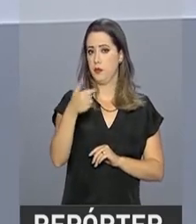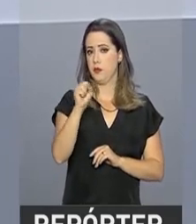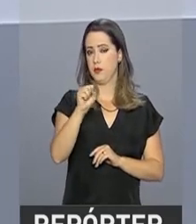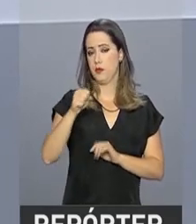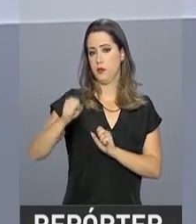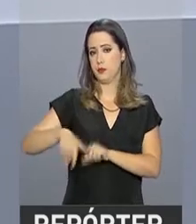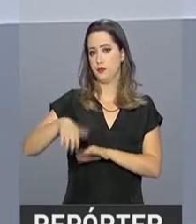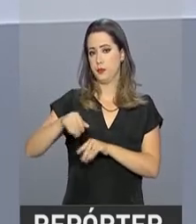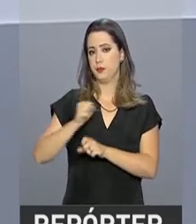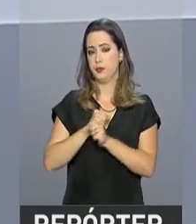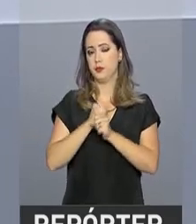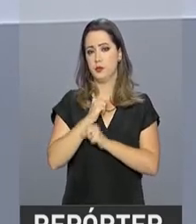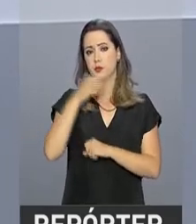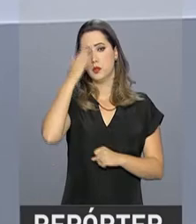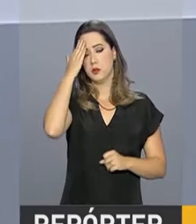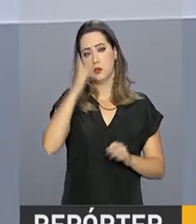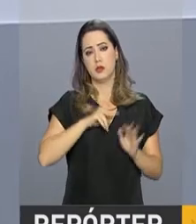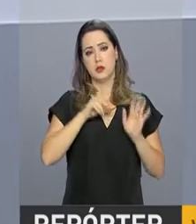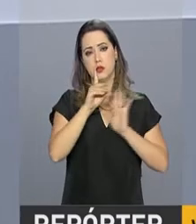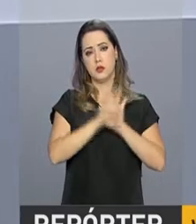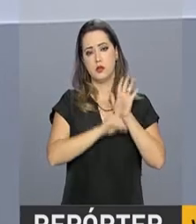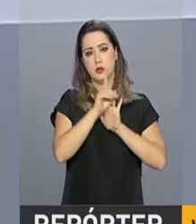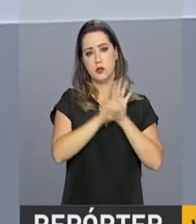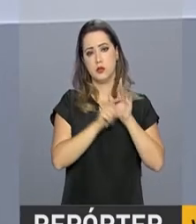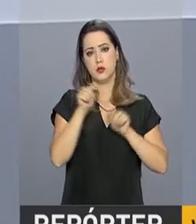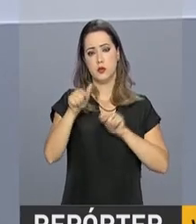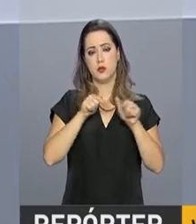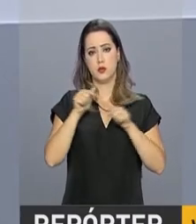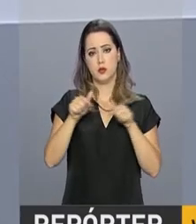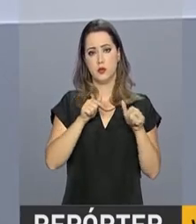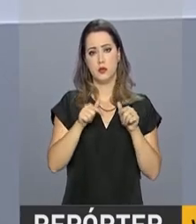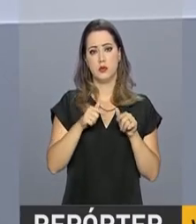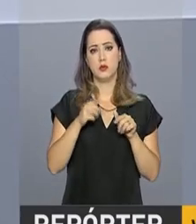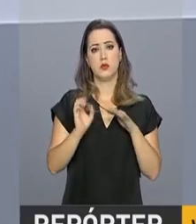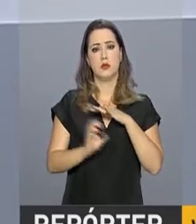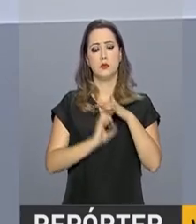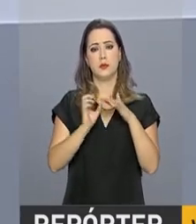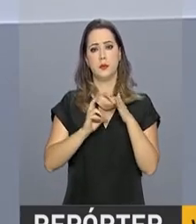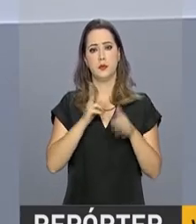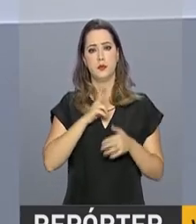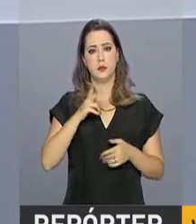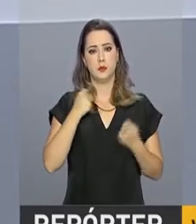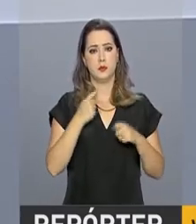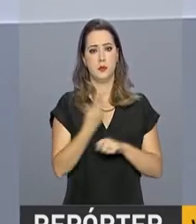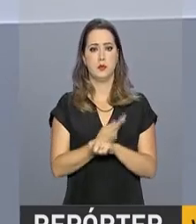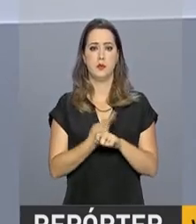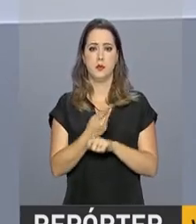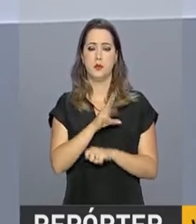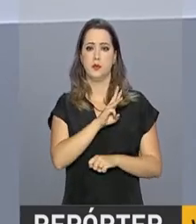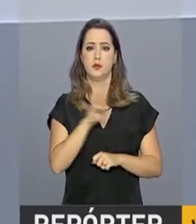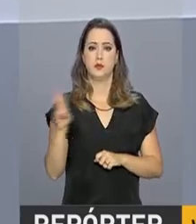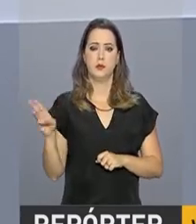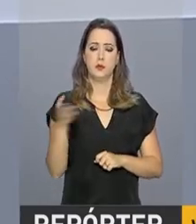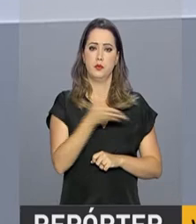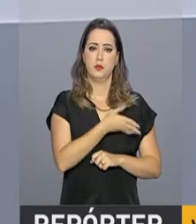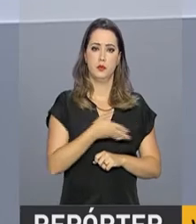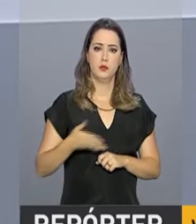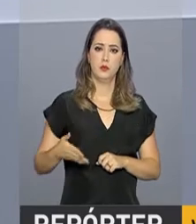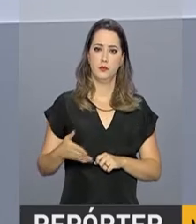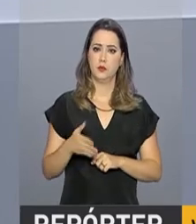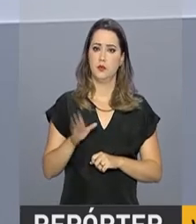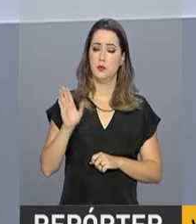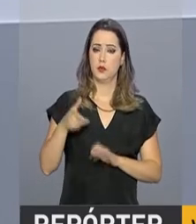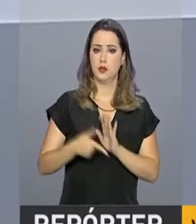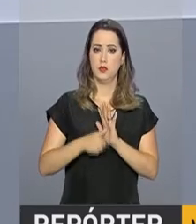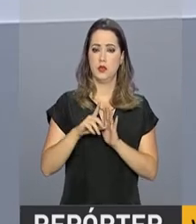para saber se têm direito às cotas do piso os trabalhadores da iniciativa privada devem acessar a página da caixa na internet já